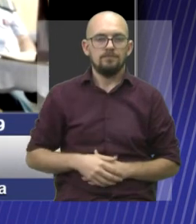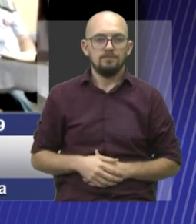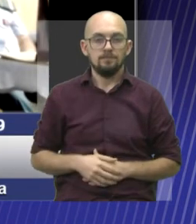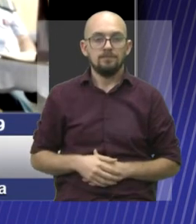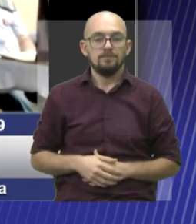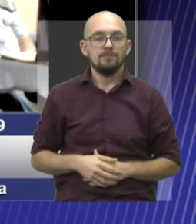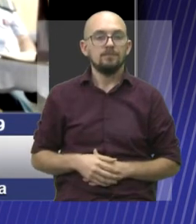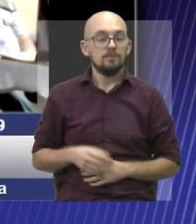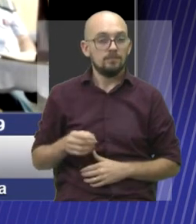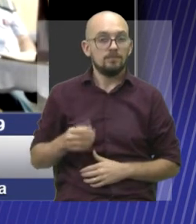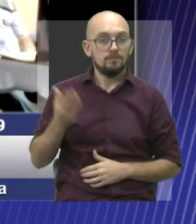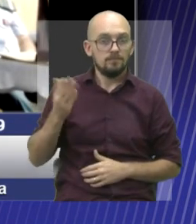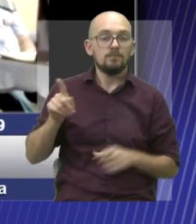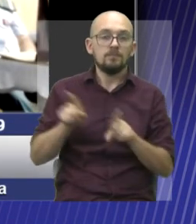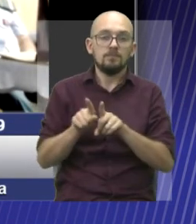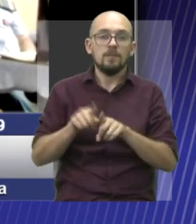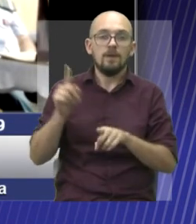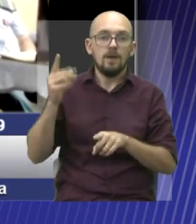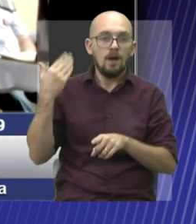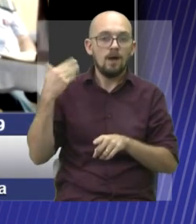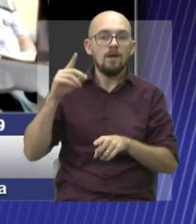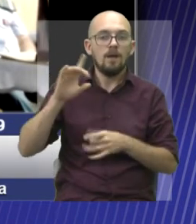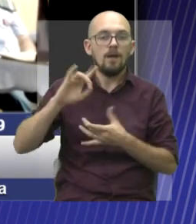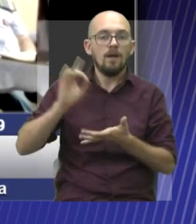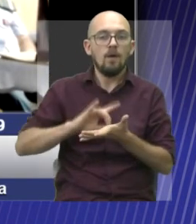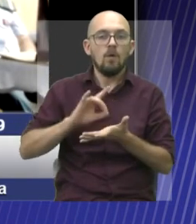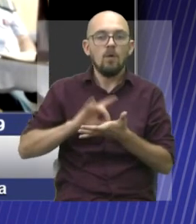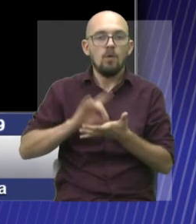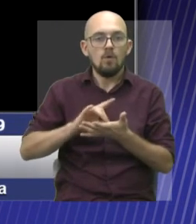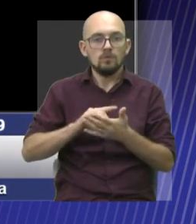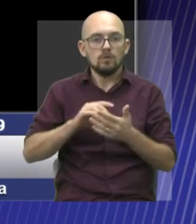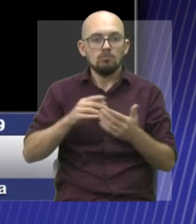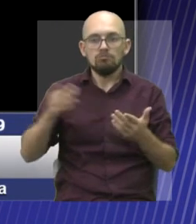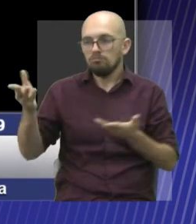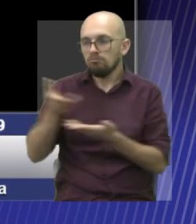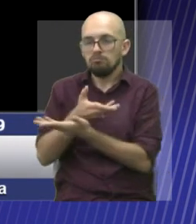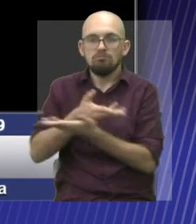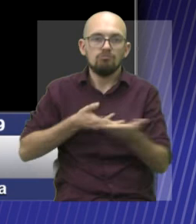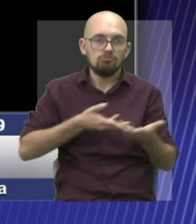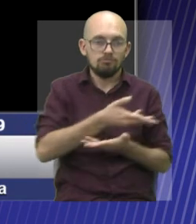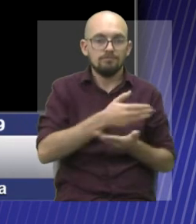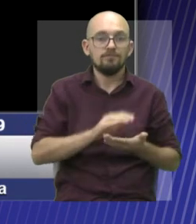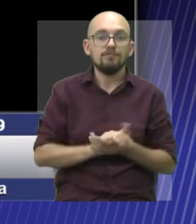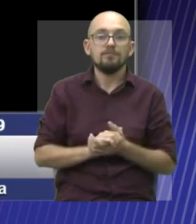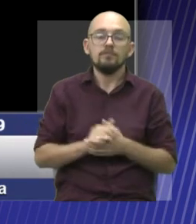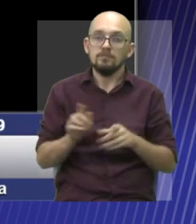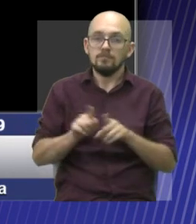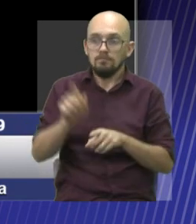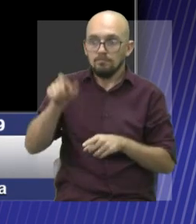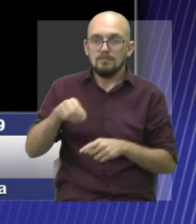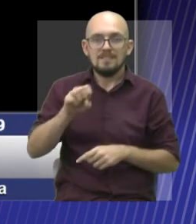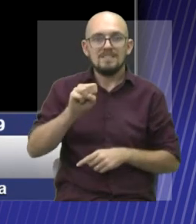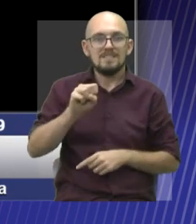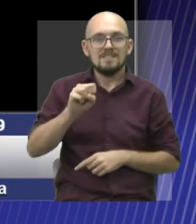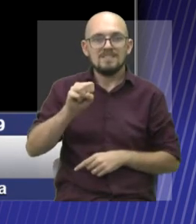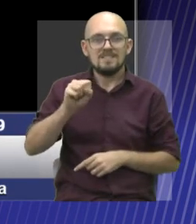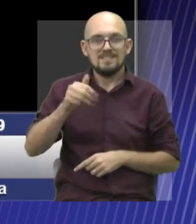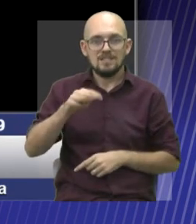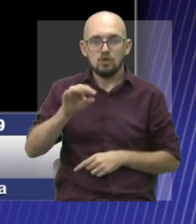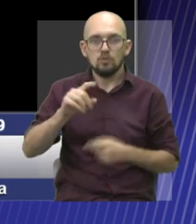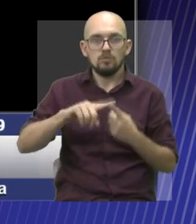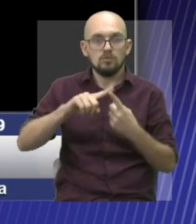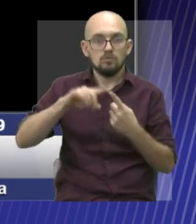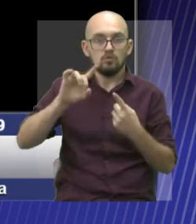além de instrutor, era oficial de ligação do programa. Além do Major Santos, desempenharam também a função de oficial de ligação do